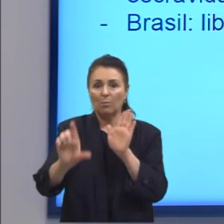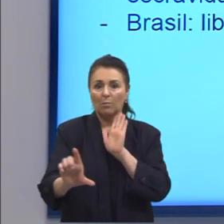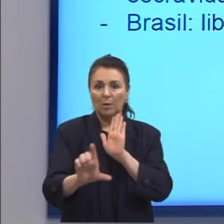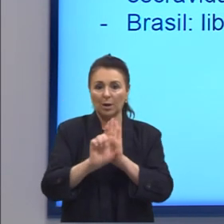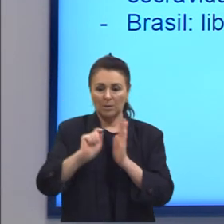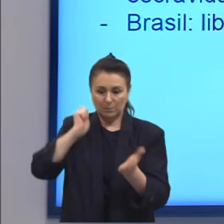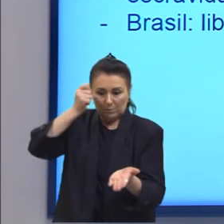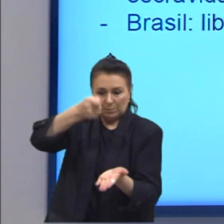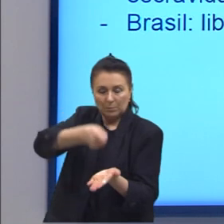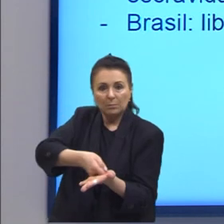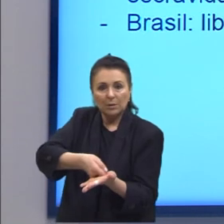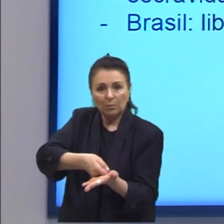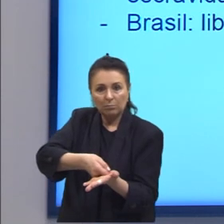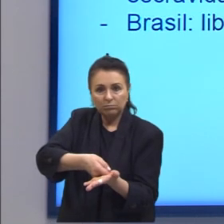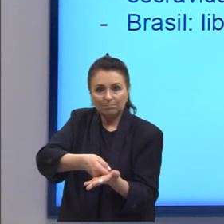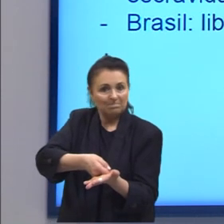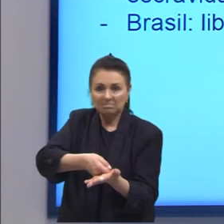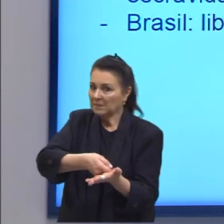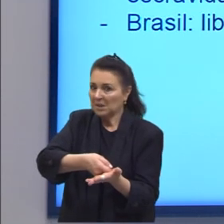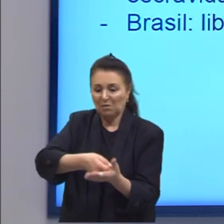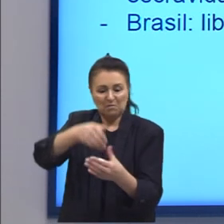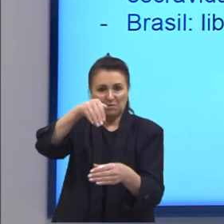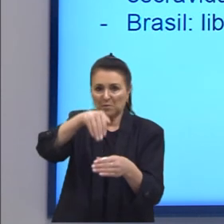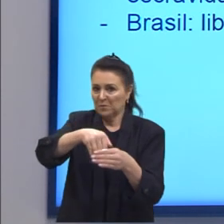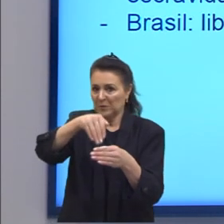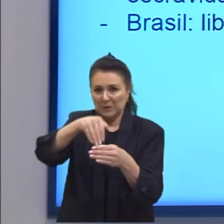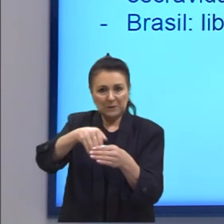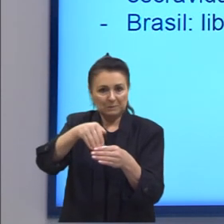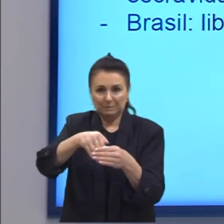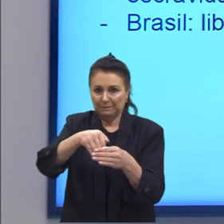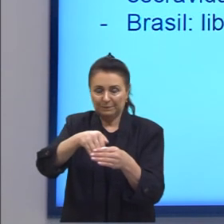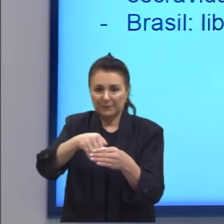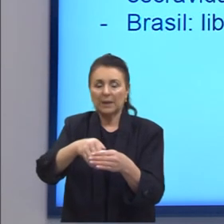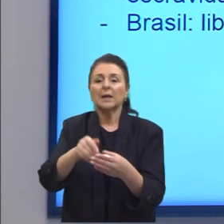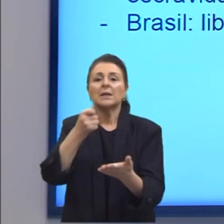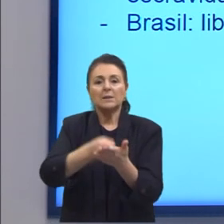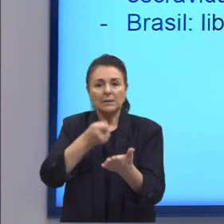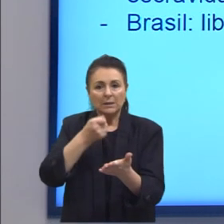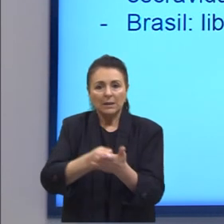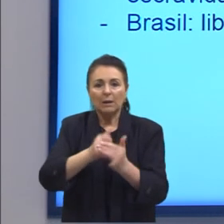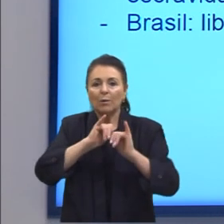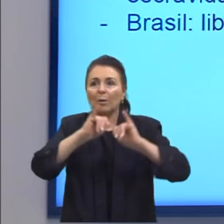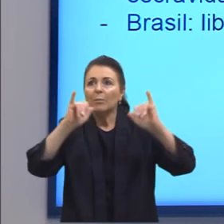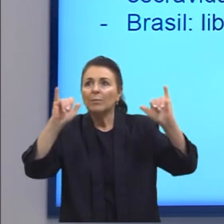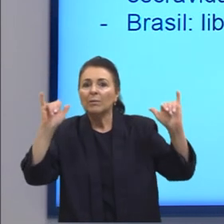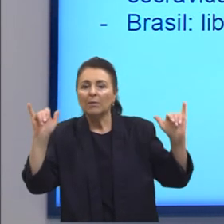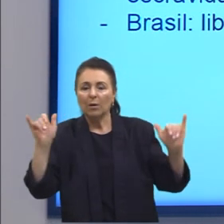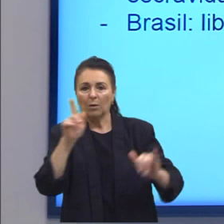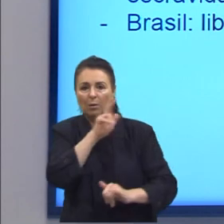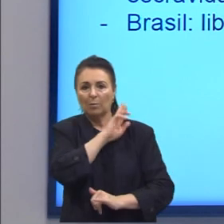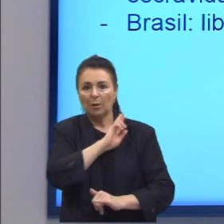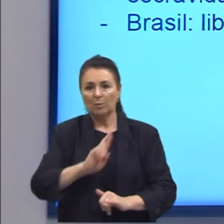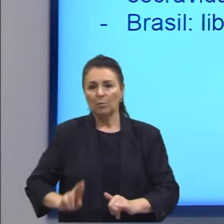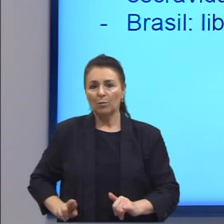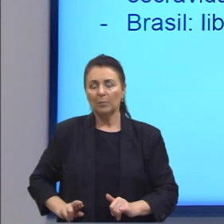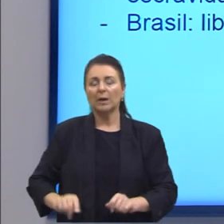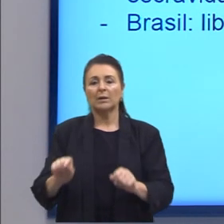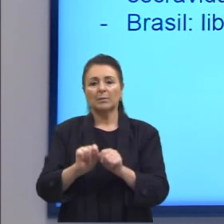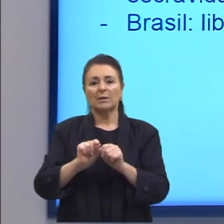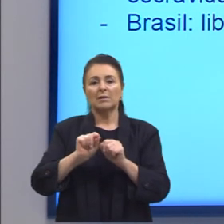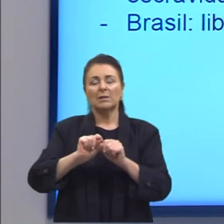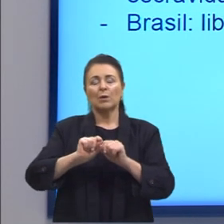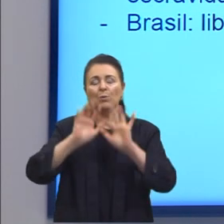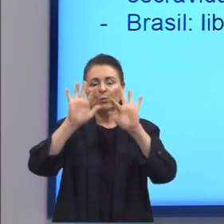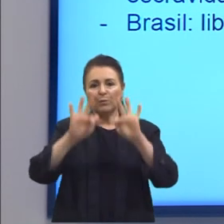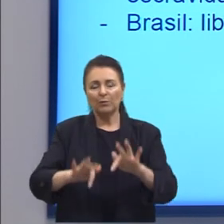constituição ele impõe essa constituição eles tentam proclamar uma república e abolir a escravidão aqui a gente tem uma